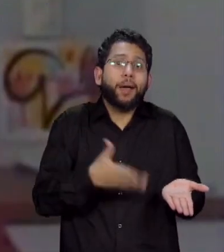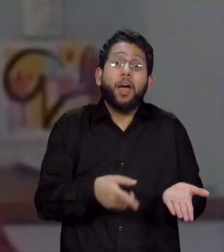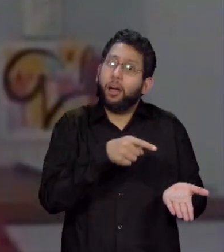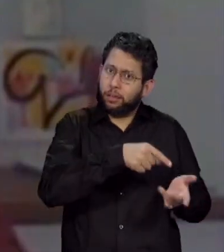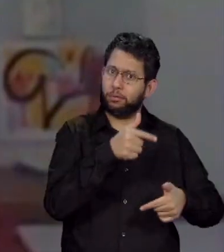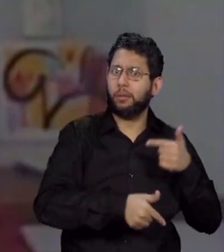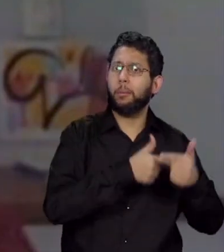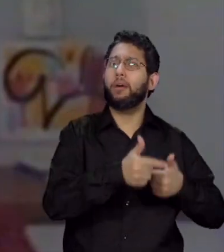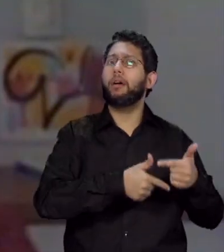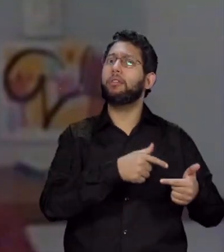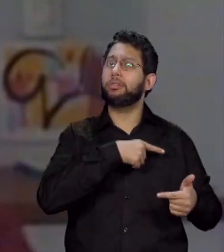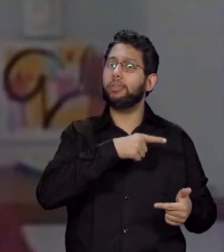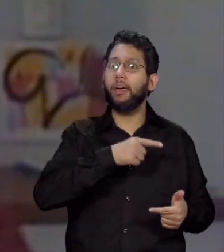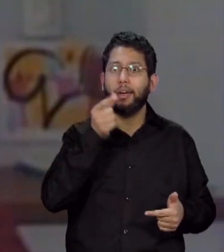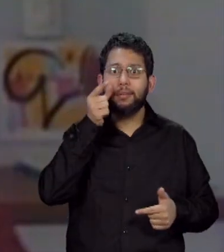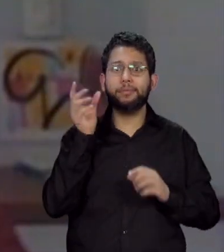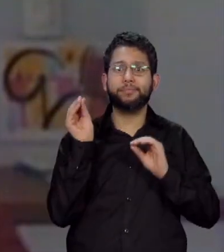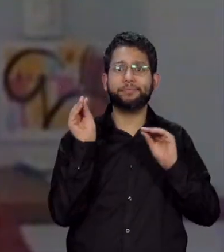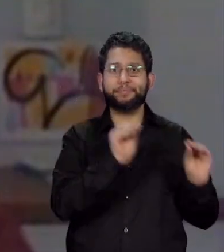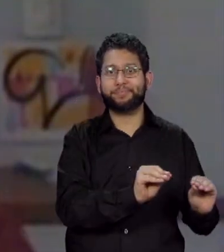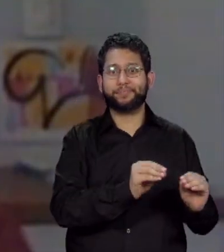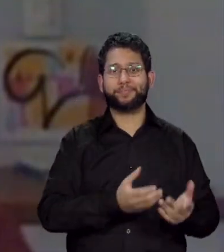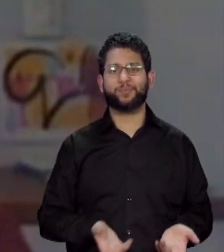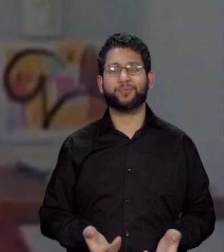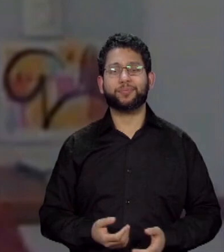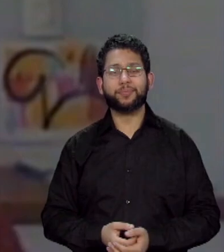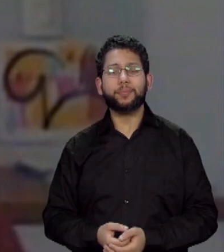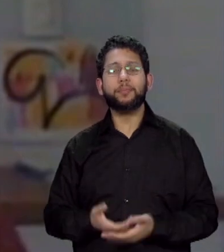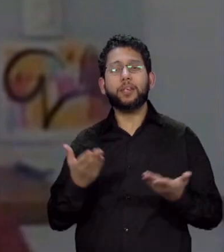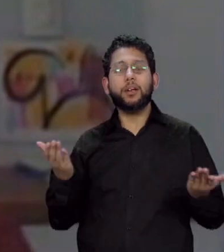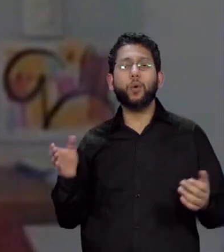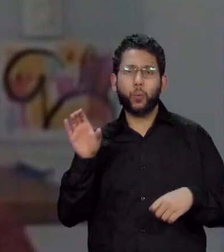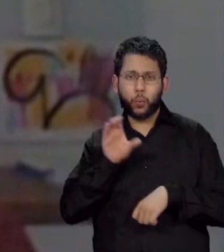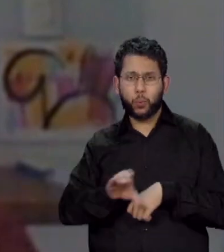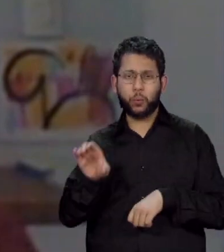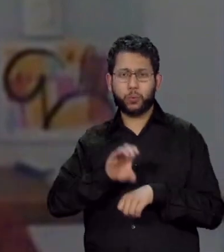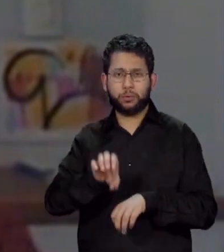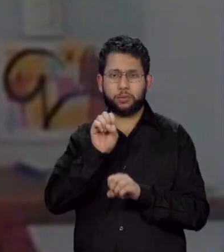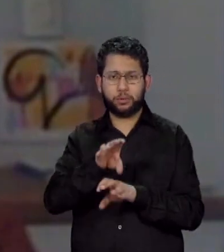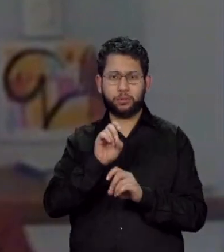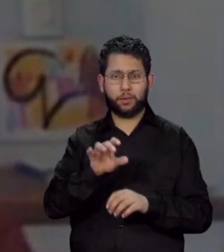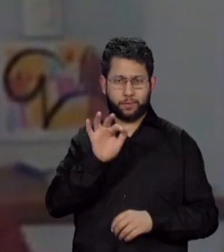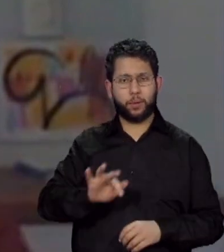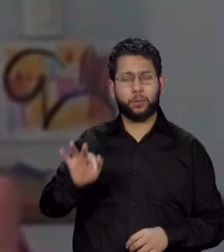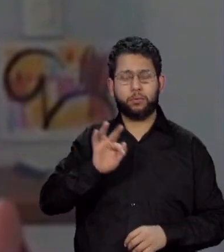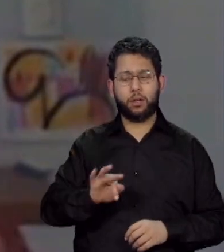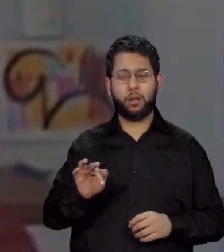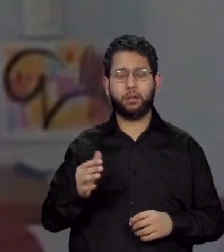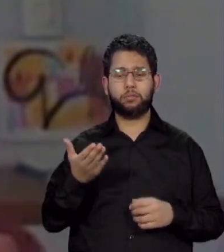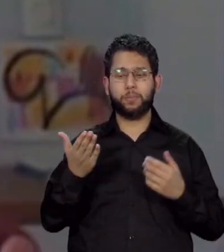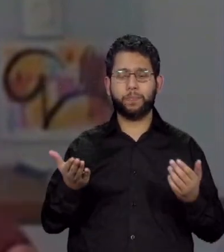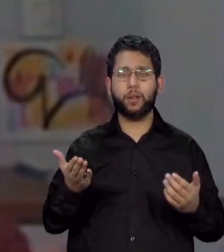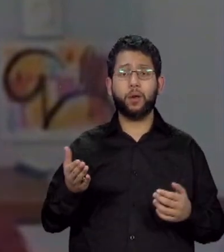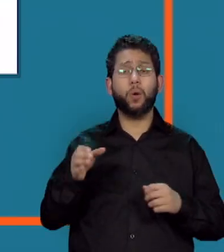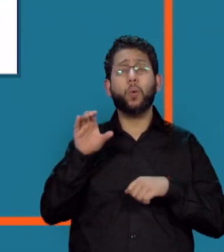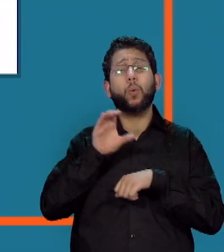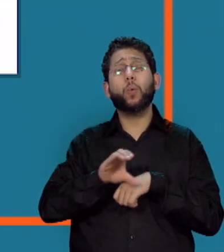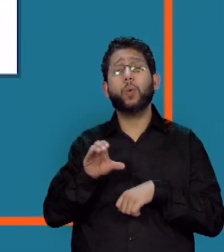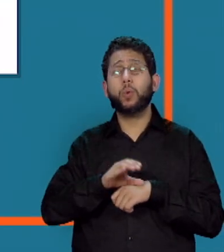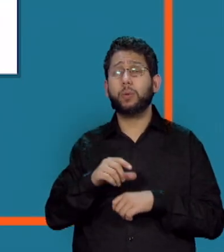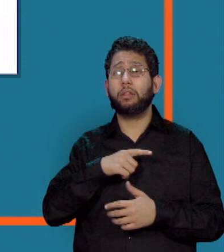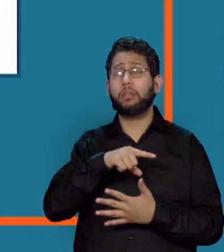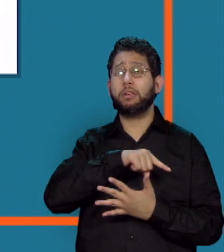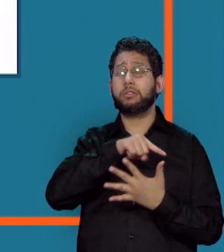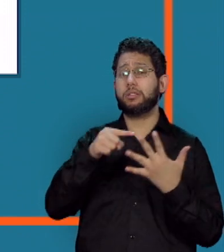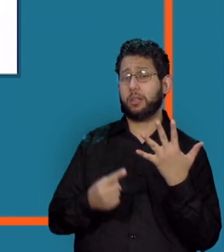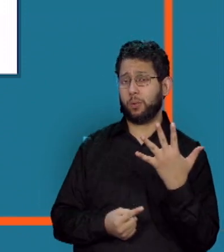essa macroestrutura dos cursos superiores, né? Esses cursos, eles basicamente são divididos em